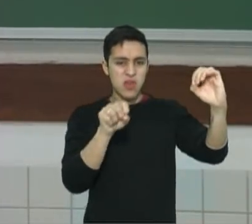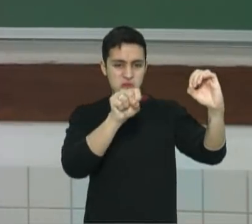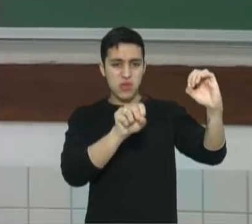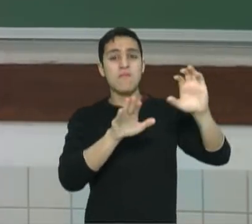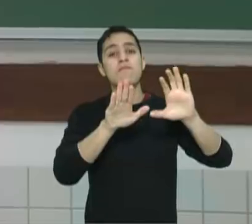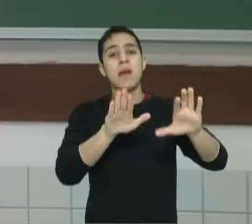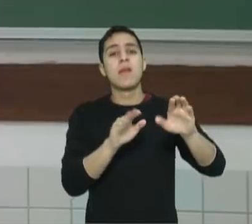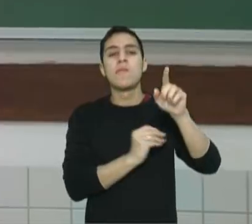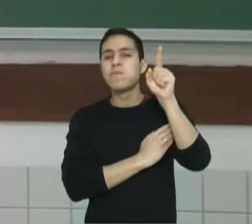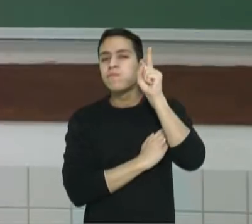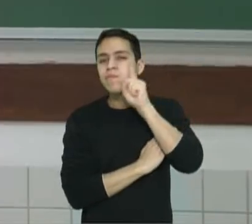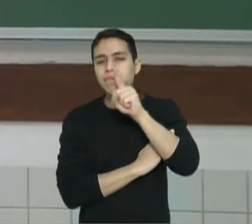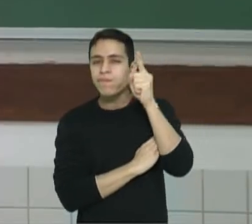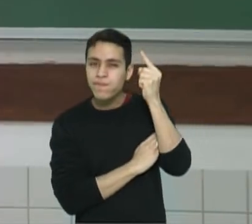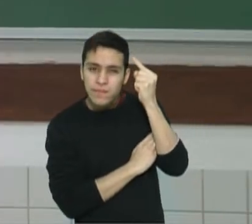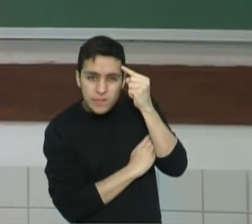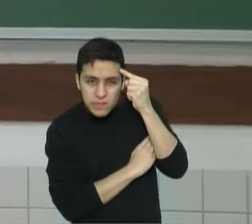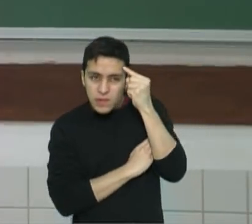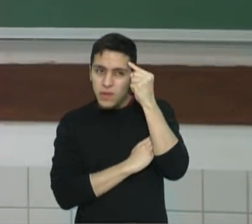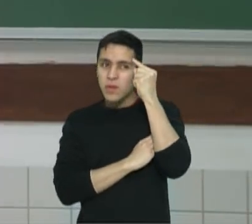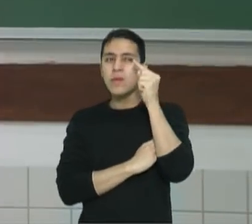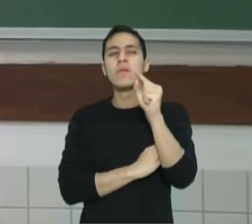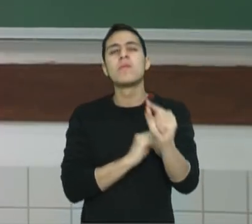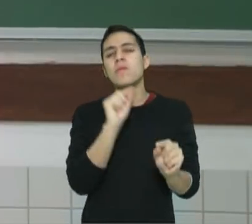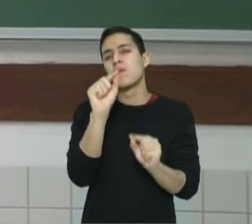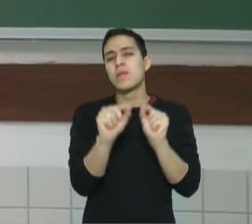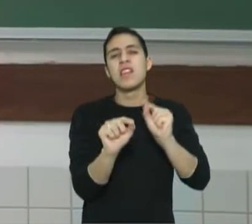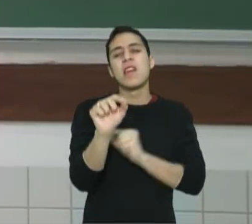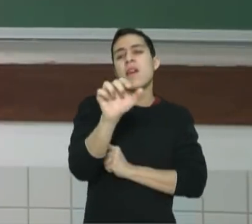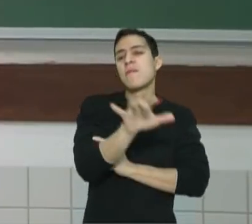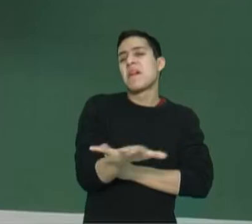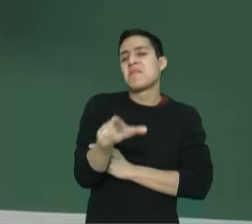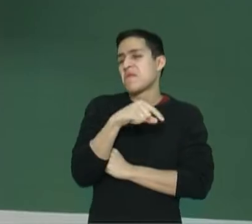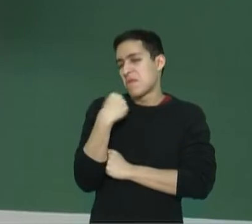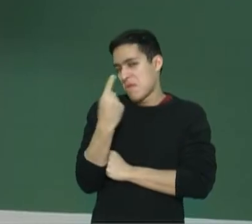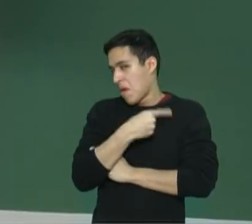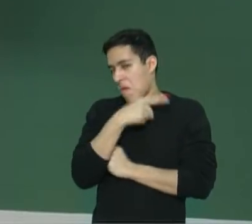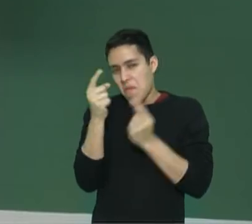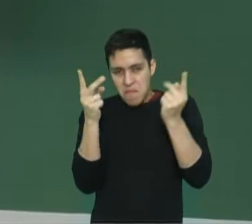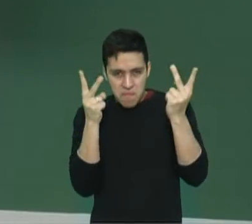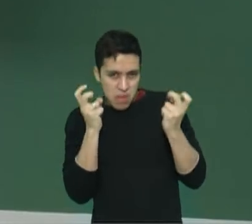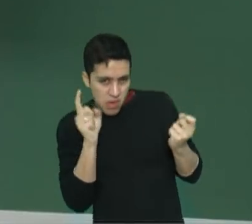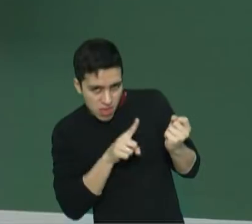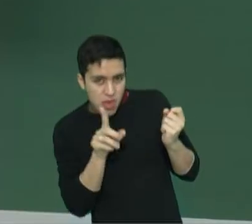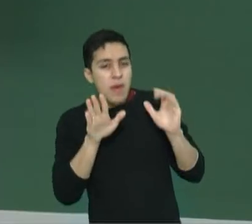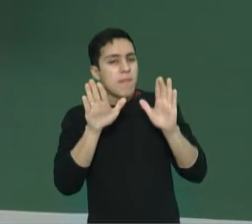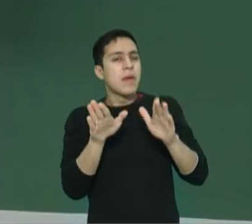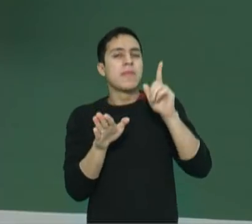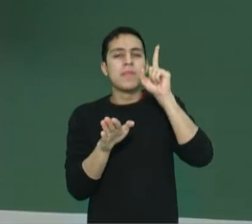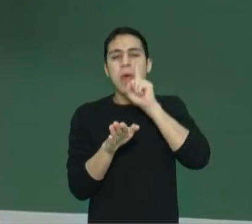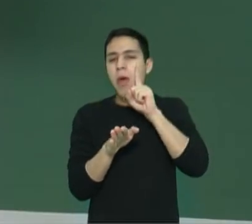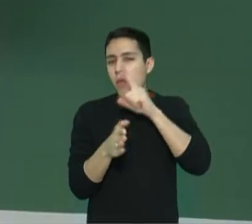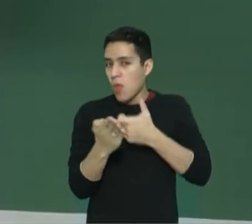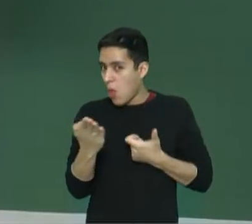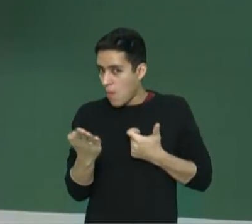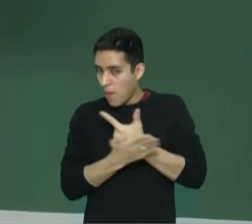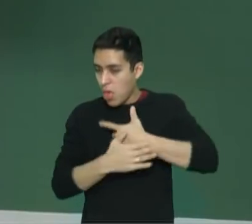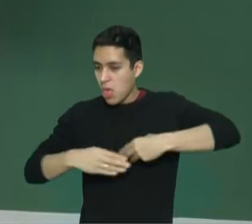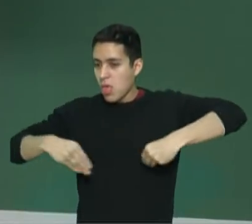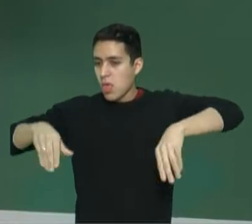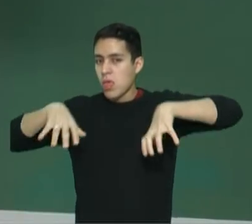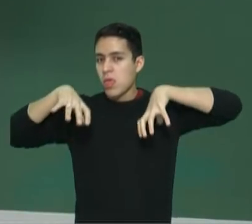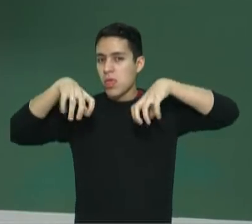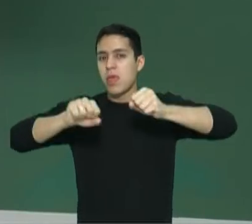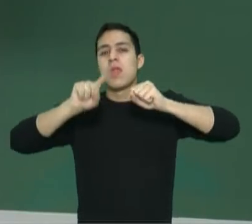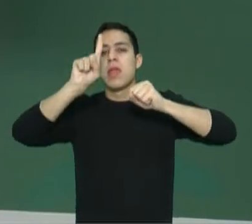também eles pensam do outro lado, que é uma região que a gente quase não observa, mas que também foi comprada pelos Estados Unidos. É a